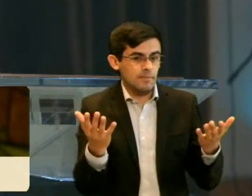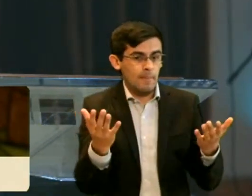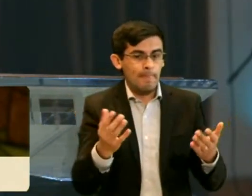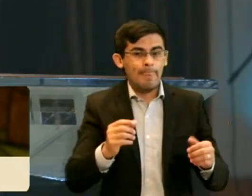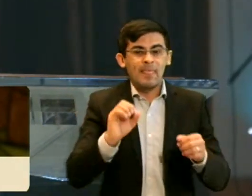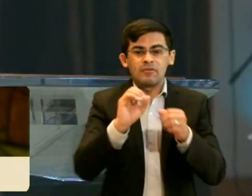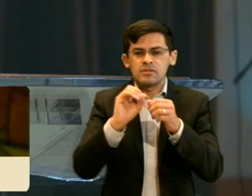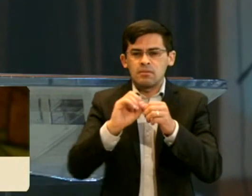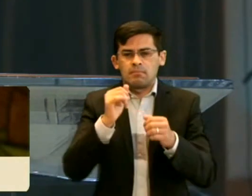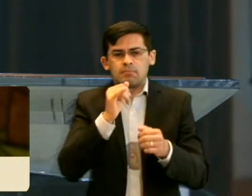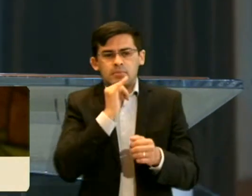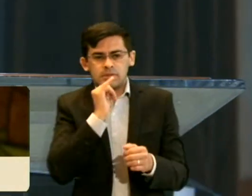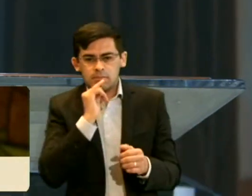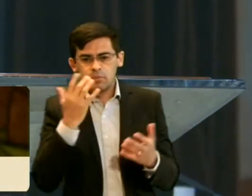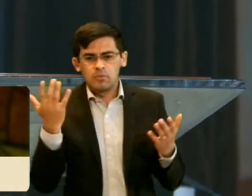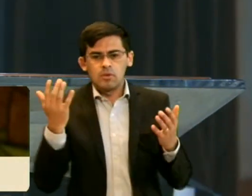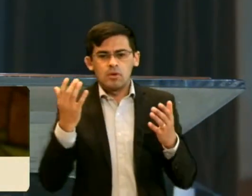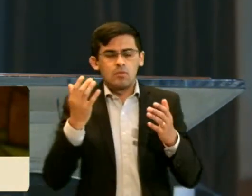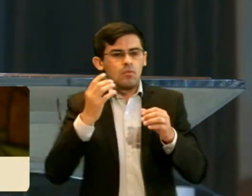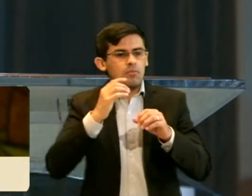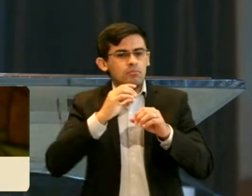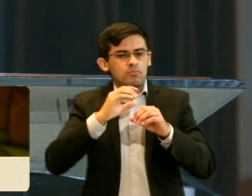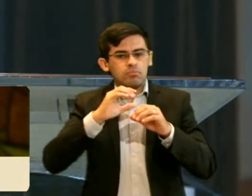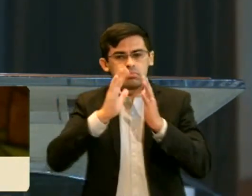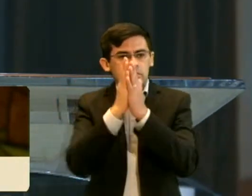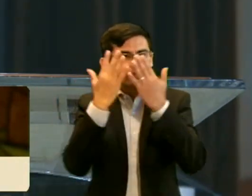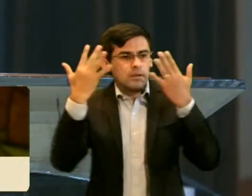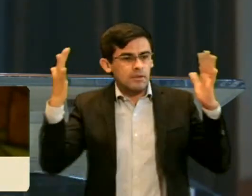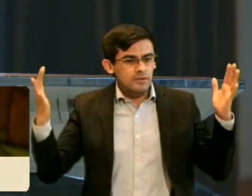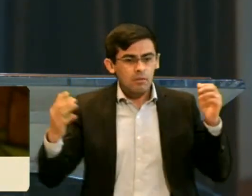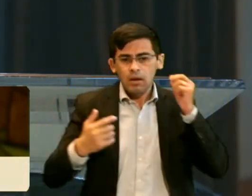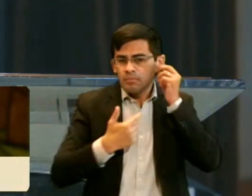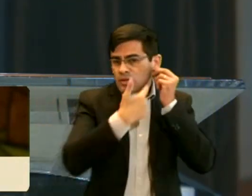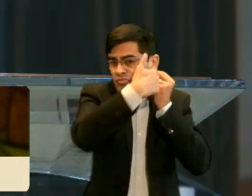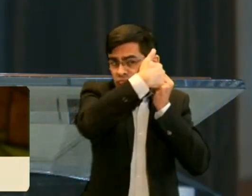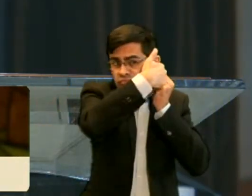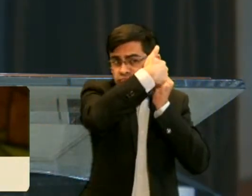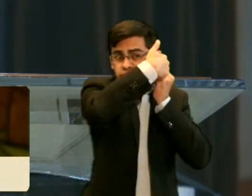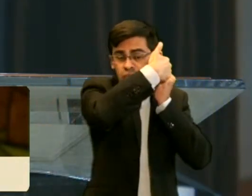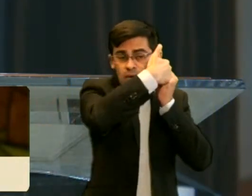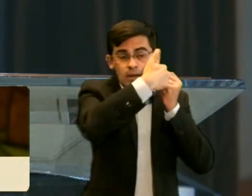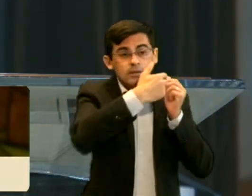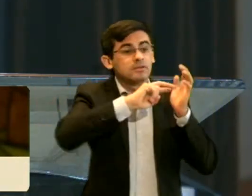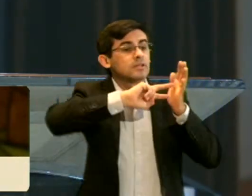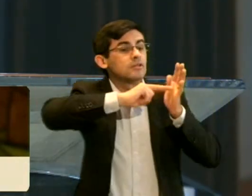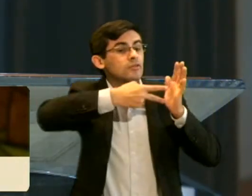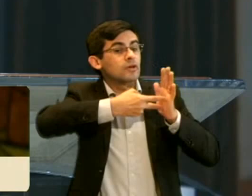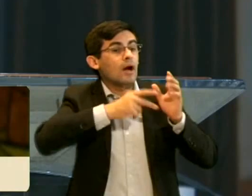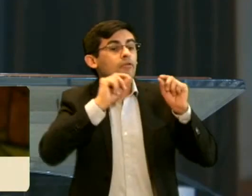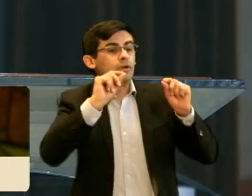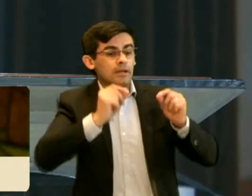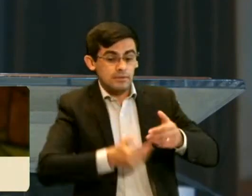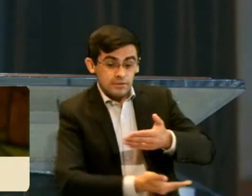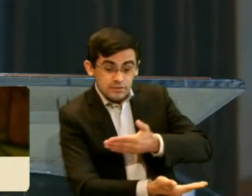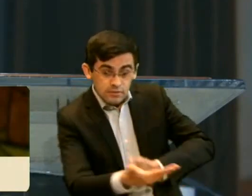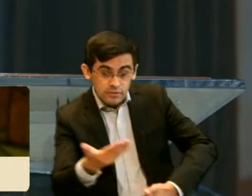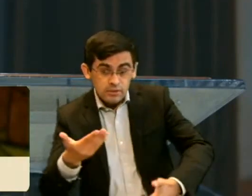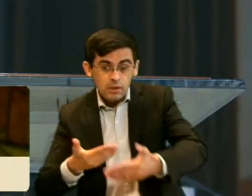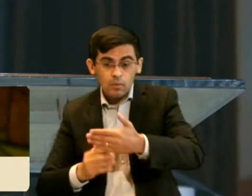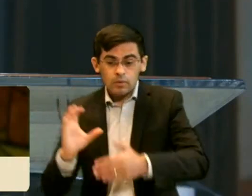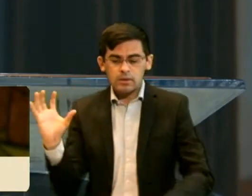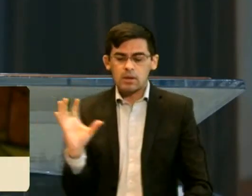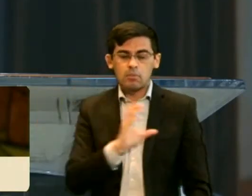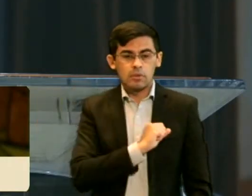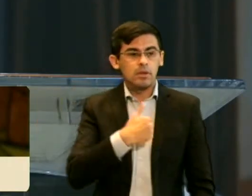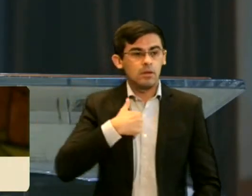uma cerimônia, onde ele furava a orelha. Isso era o quê? Um símbolo de uma servidão em amor. Eu